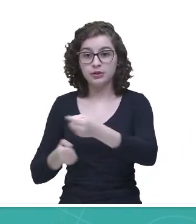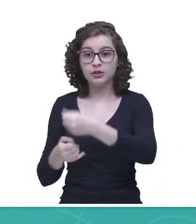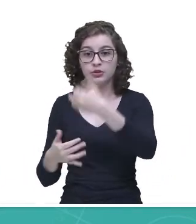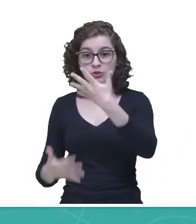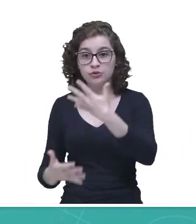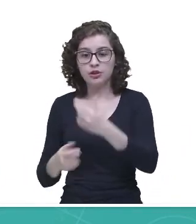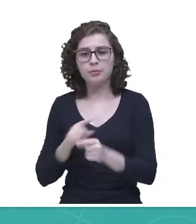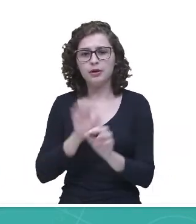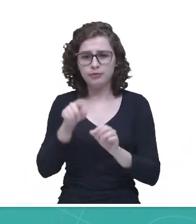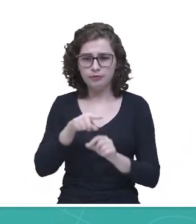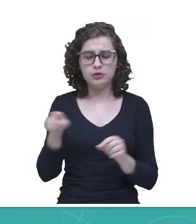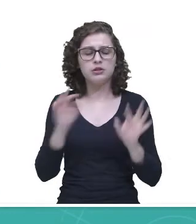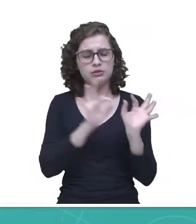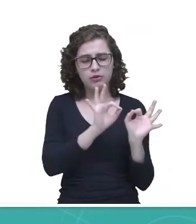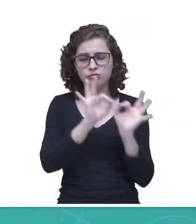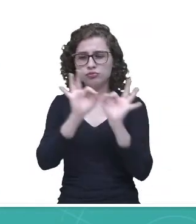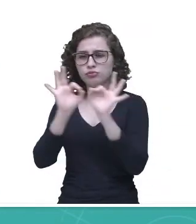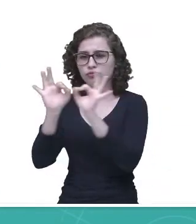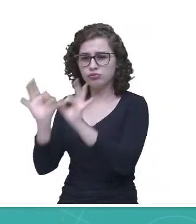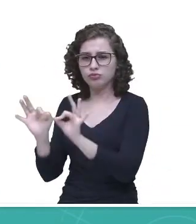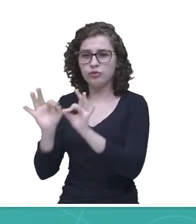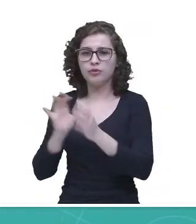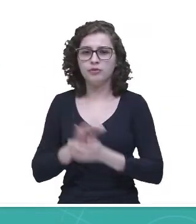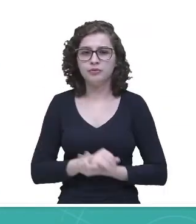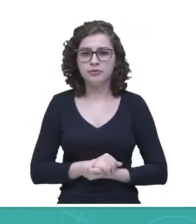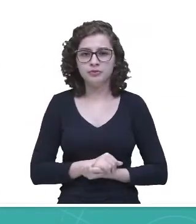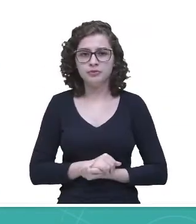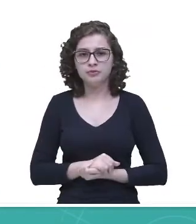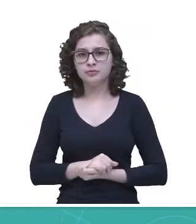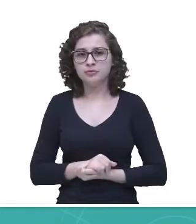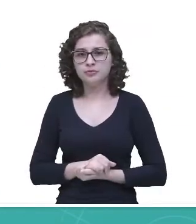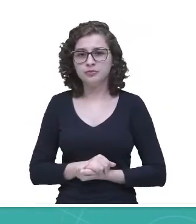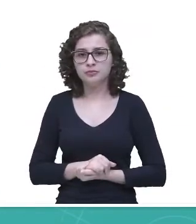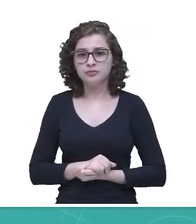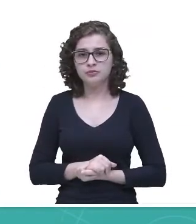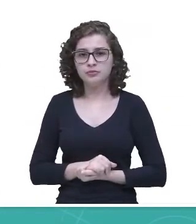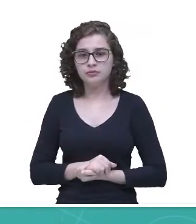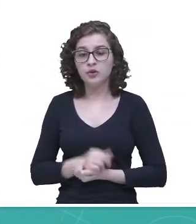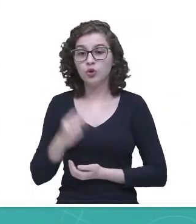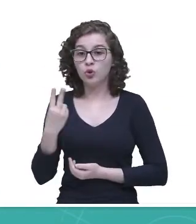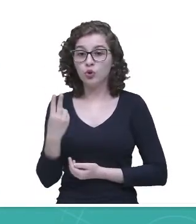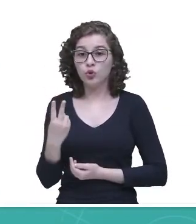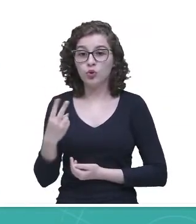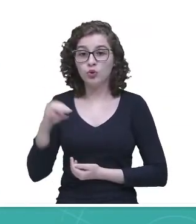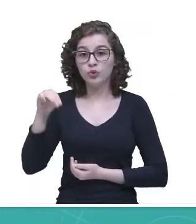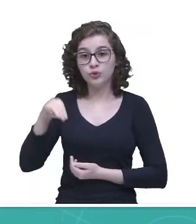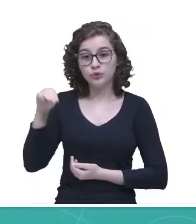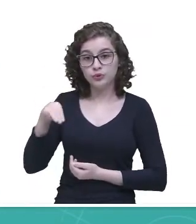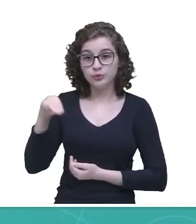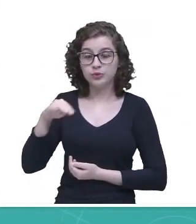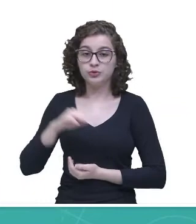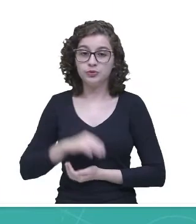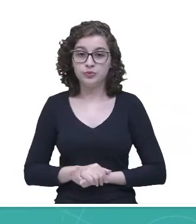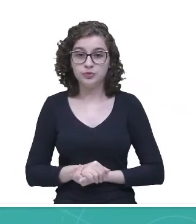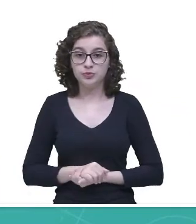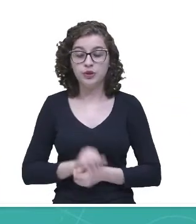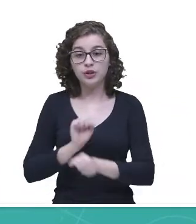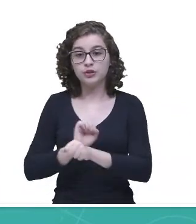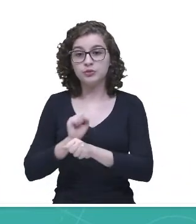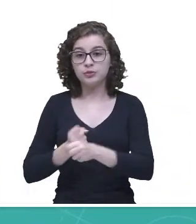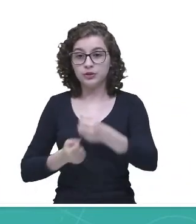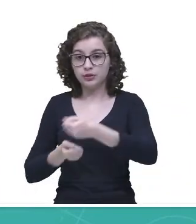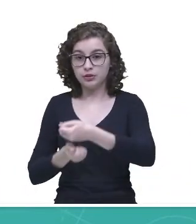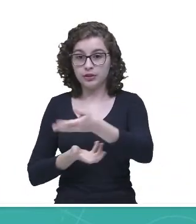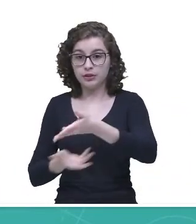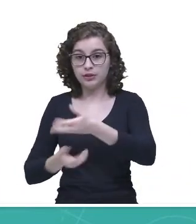as questões novamente e aí vocês vão lendo, tá bom? Vou deixar 2 minutinhos para vocês e aí vocês vão respondendo no chat que